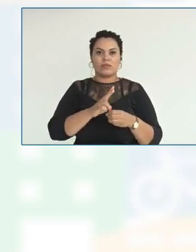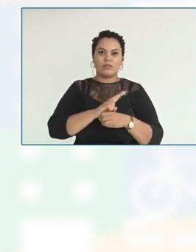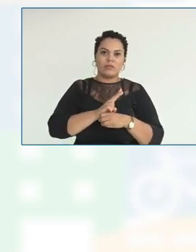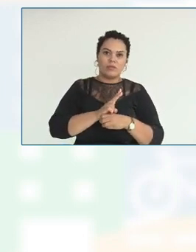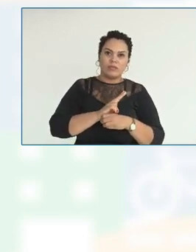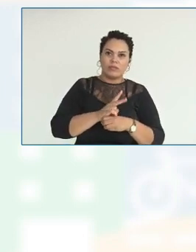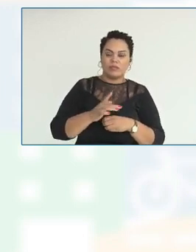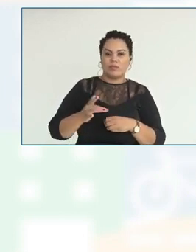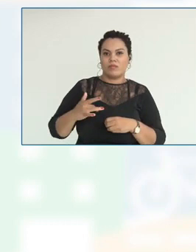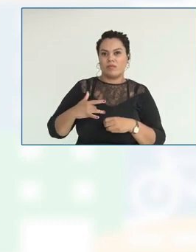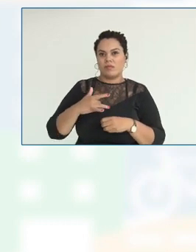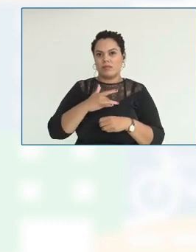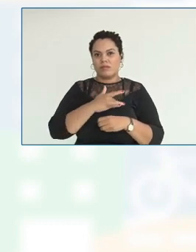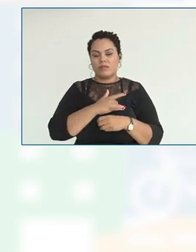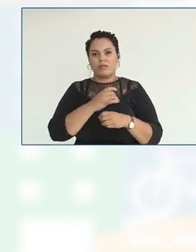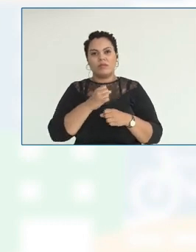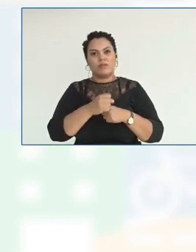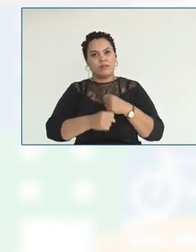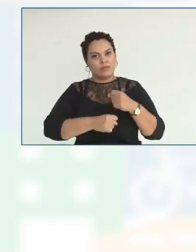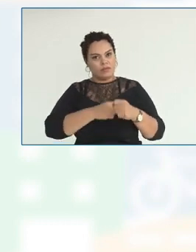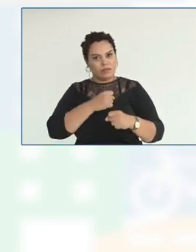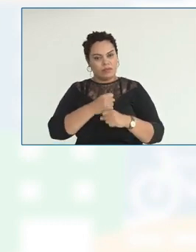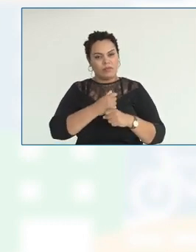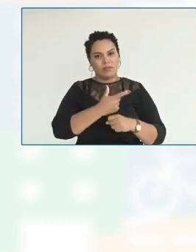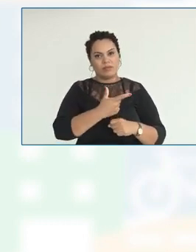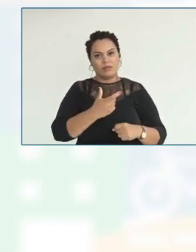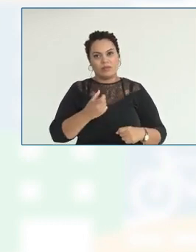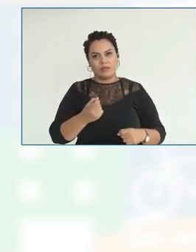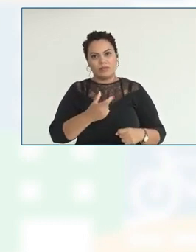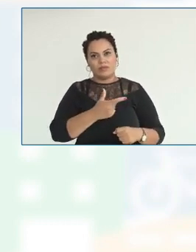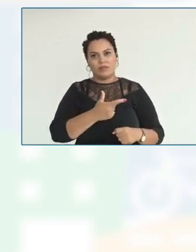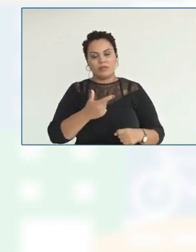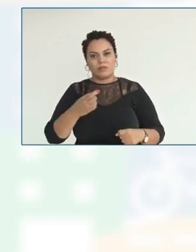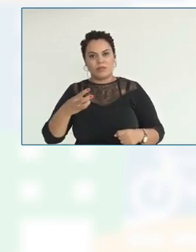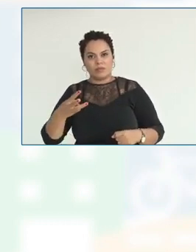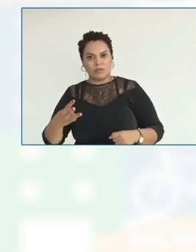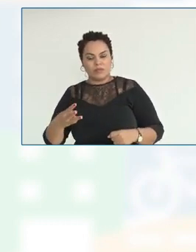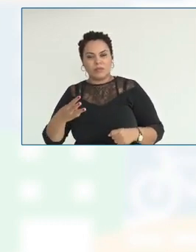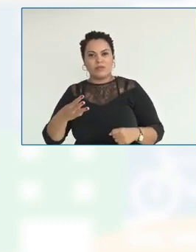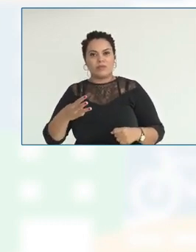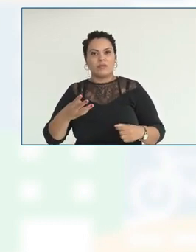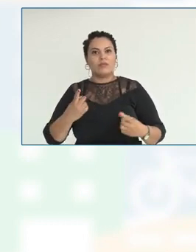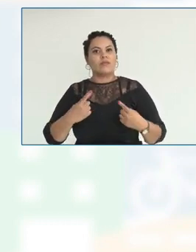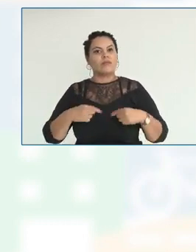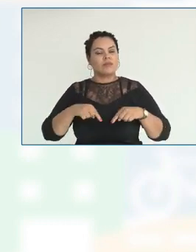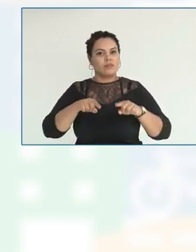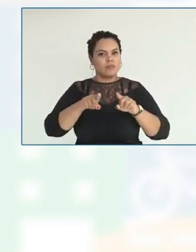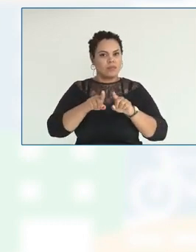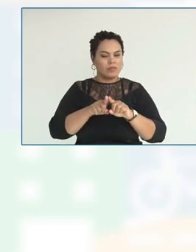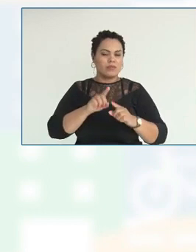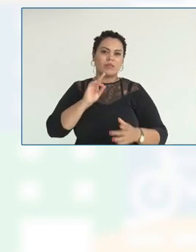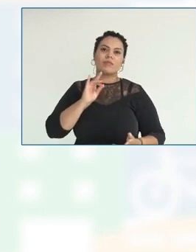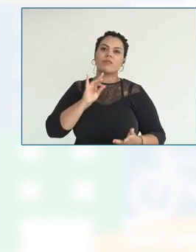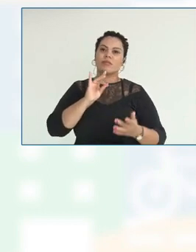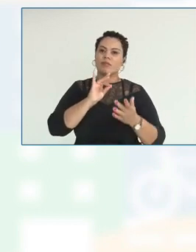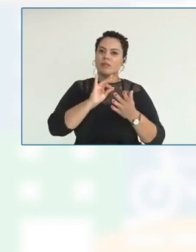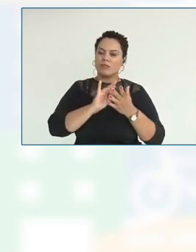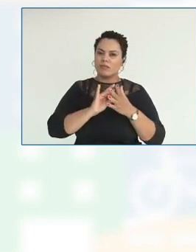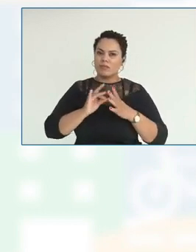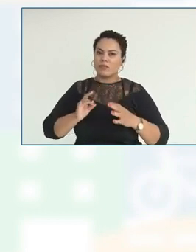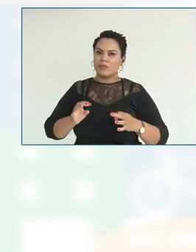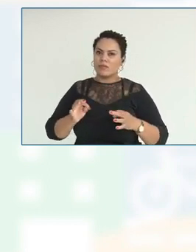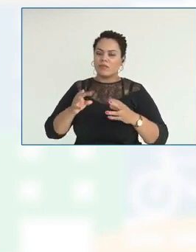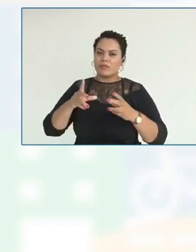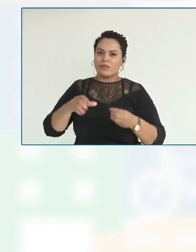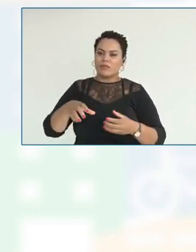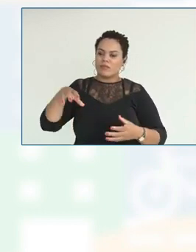de 2023, a gente vai reforçar essa parceria, em que todo o estabelecimento que